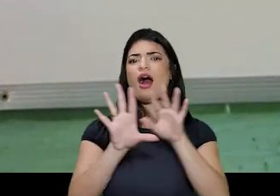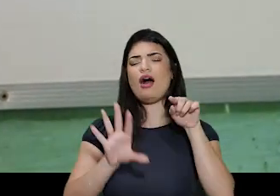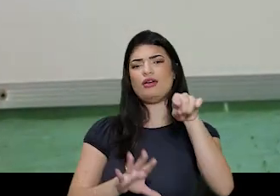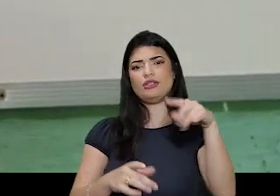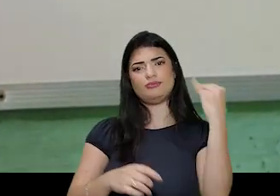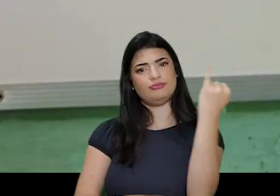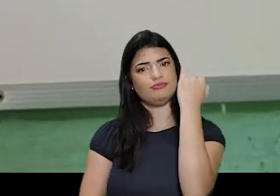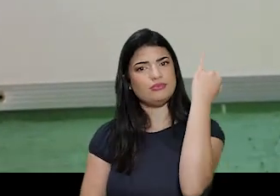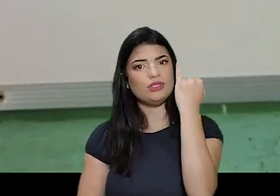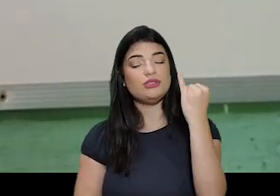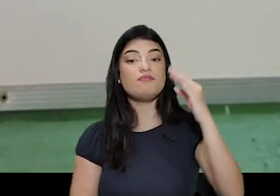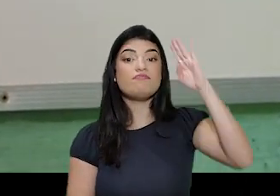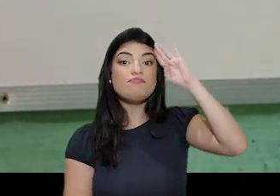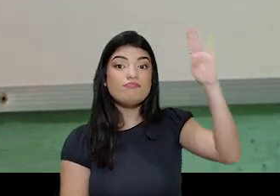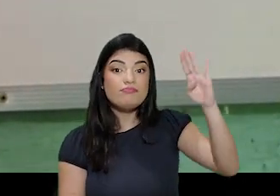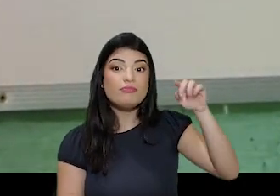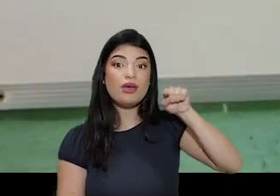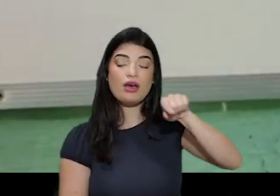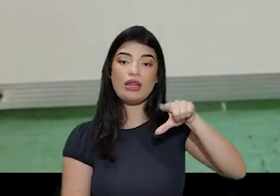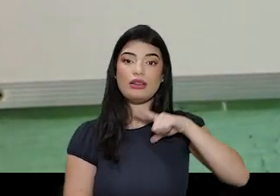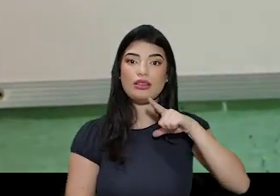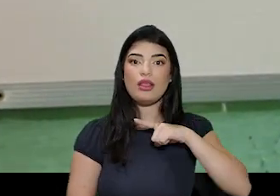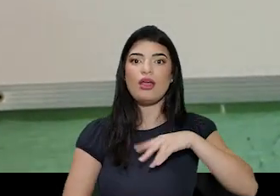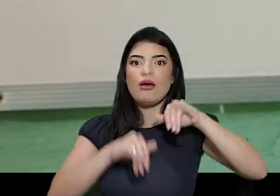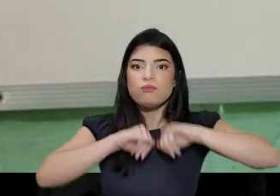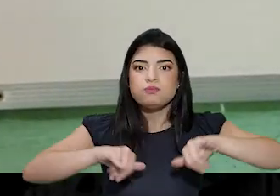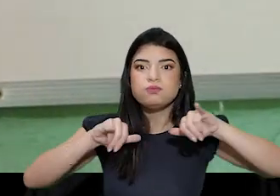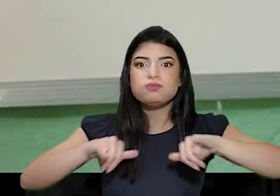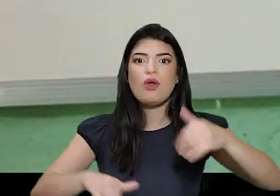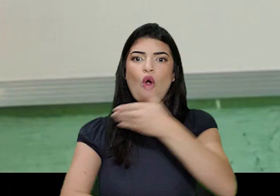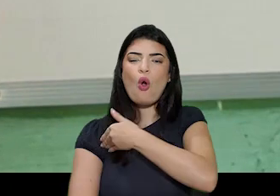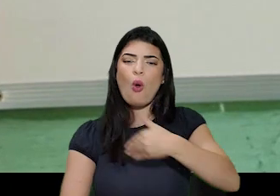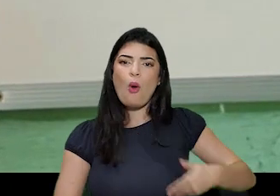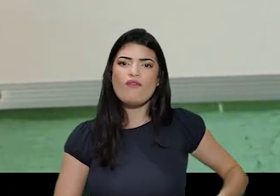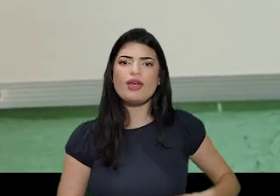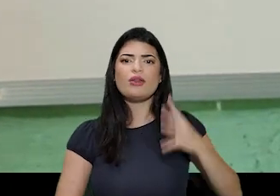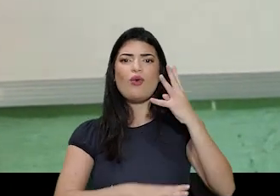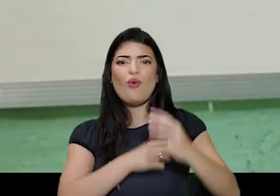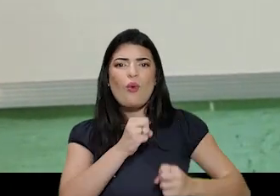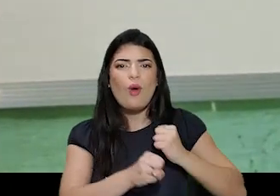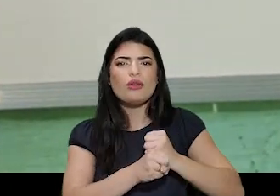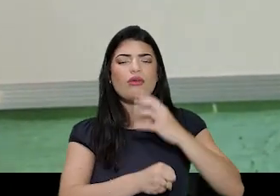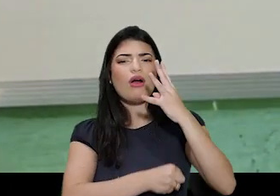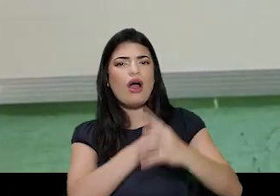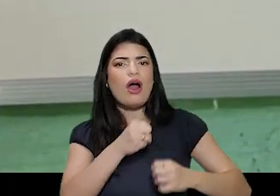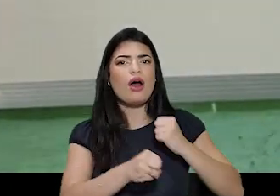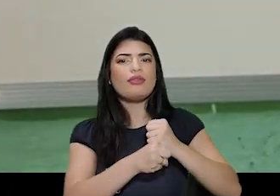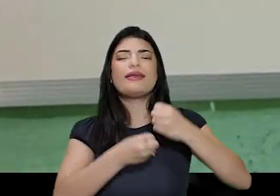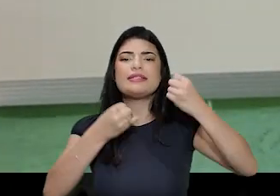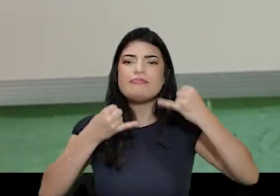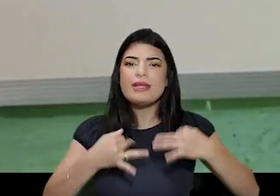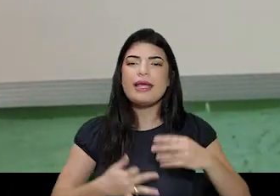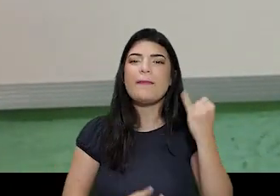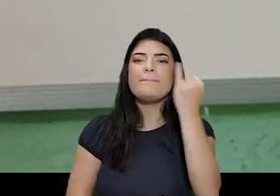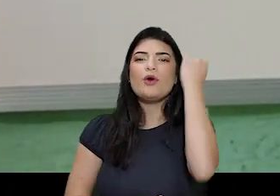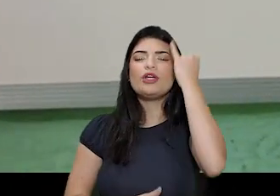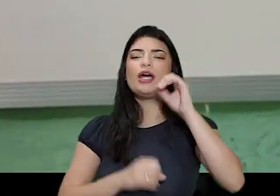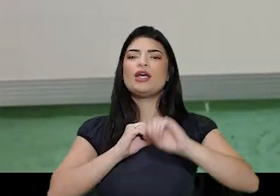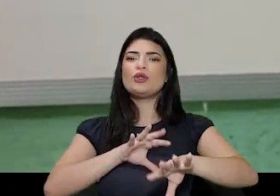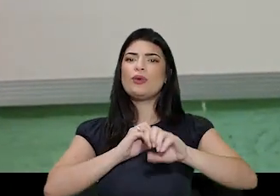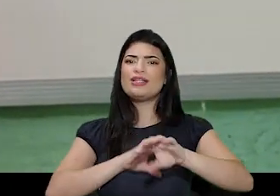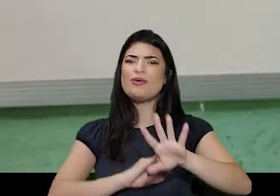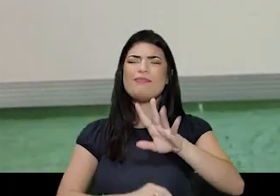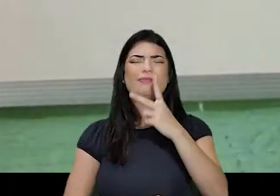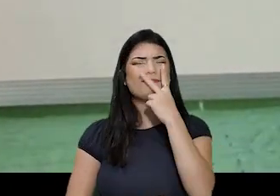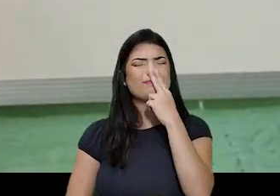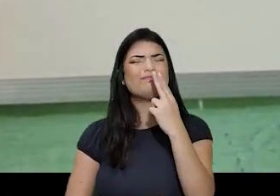isso. A gente vê principalmente aí em campanhas políticas só de 4 em 4 anos as pessoas falando tanto da